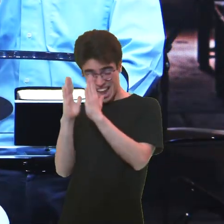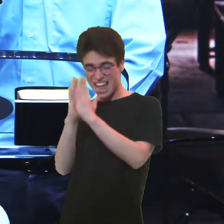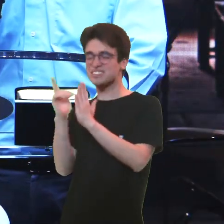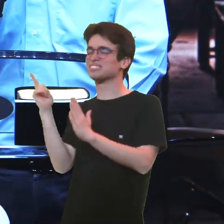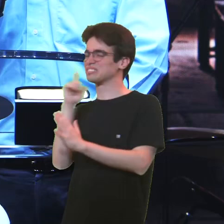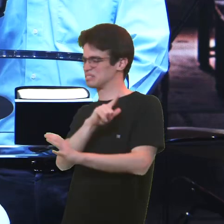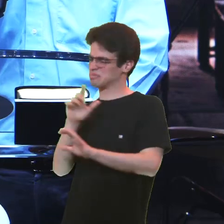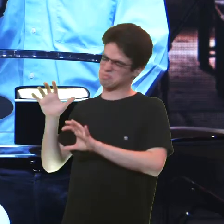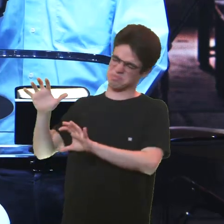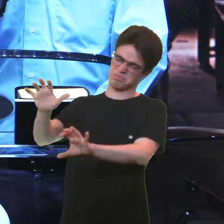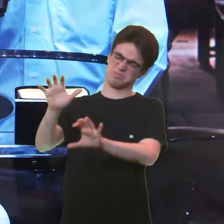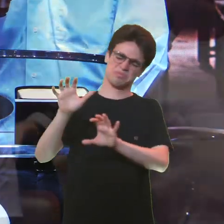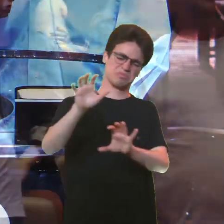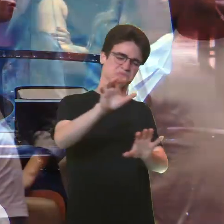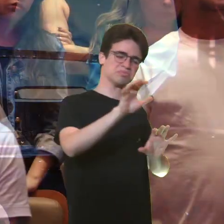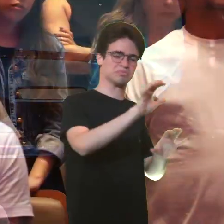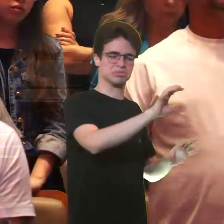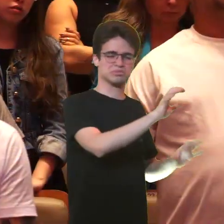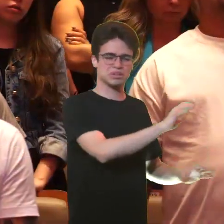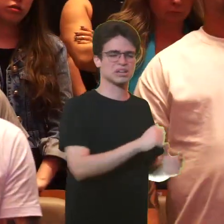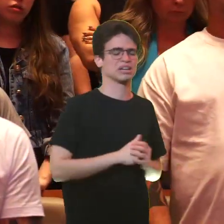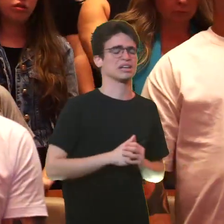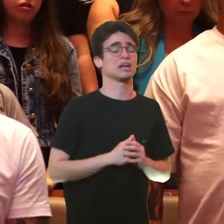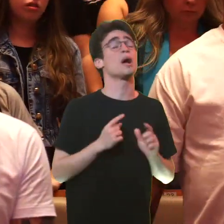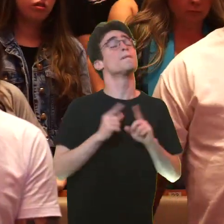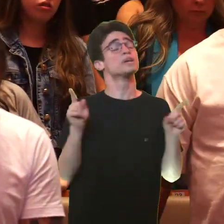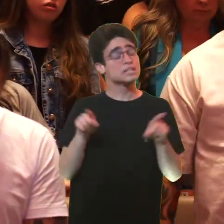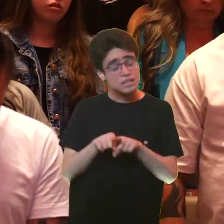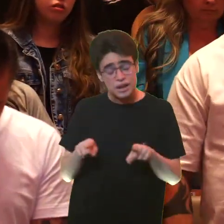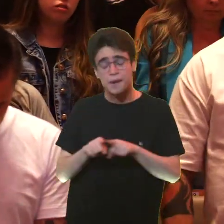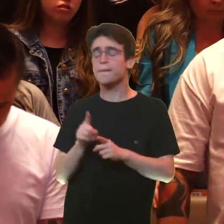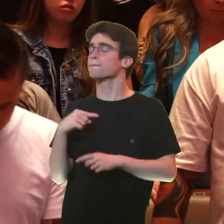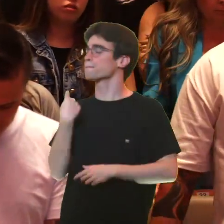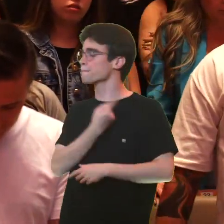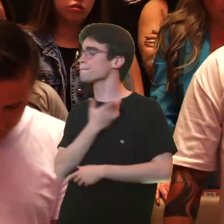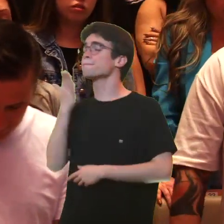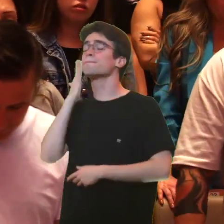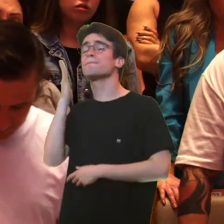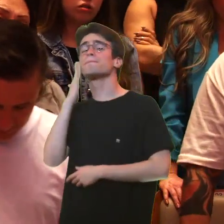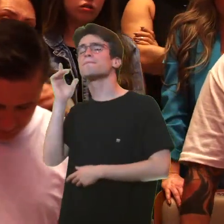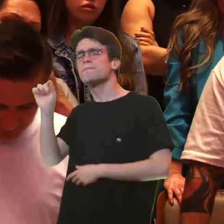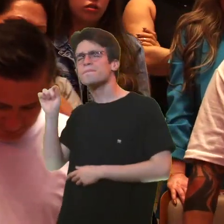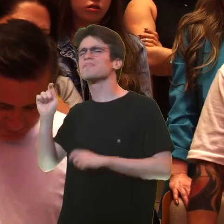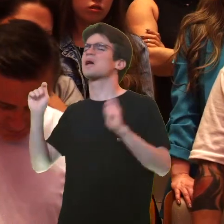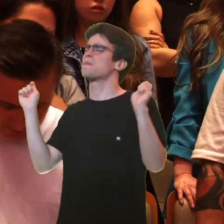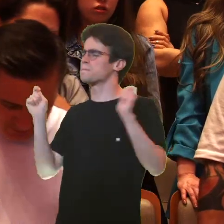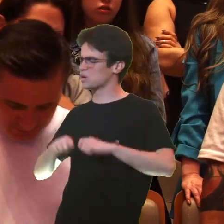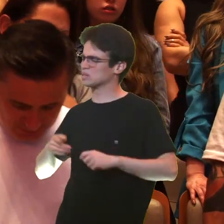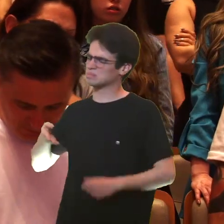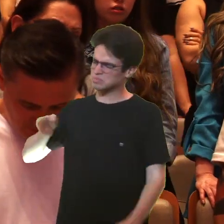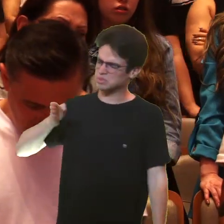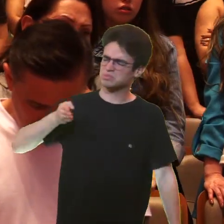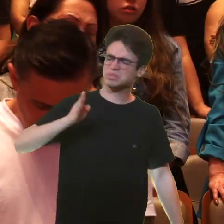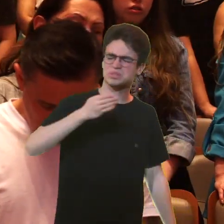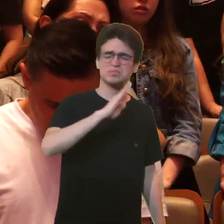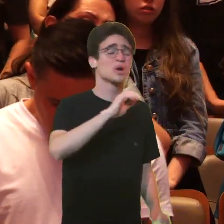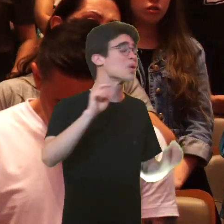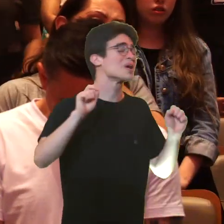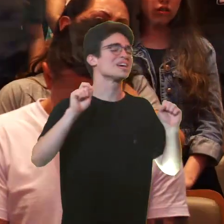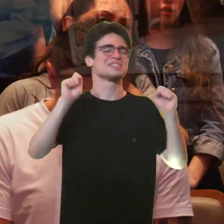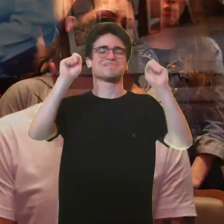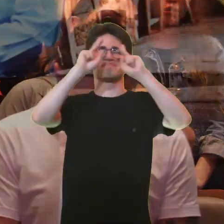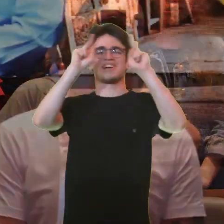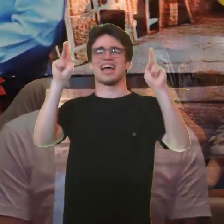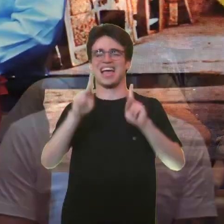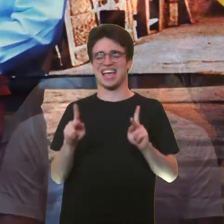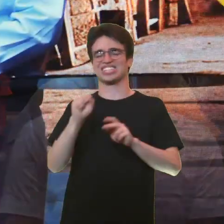move montanhas, pero también podemos llevar mas também podemos levar el shalom o shalom